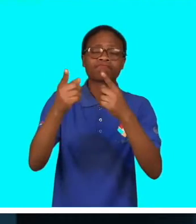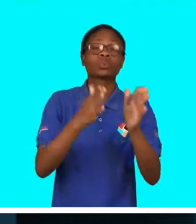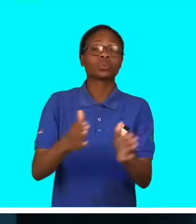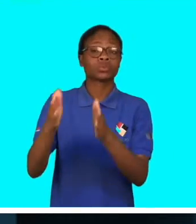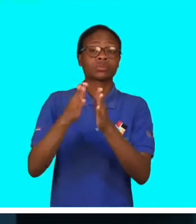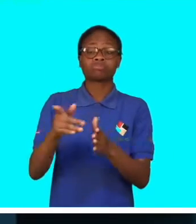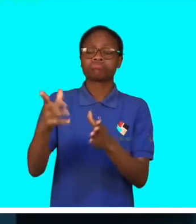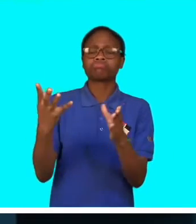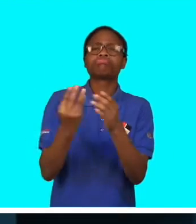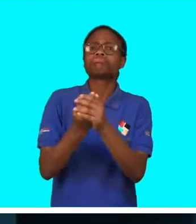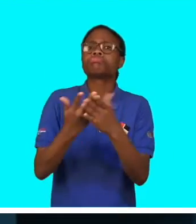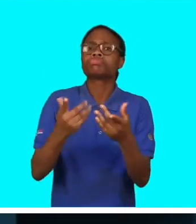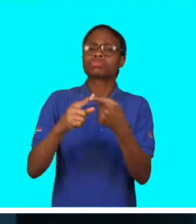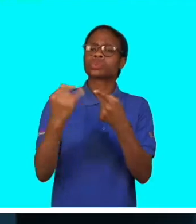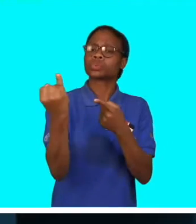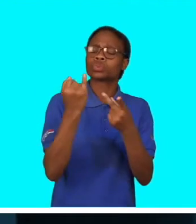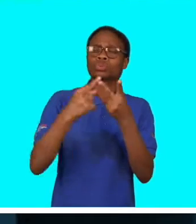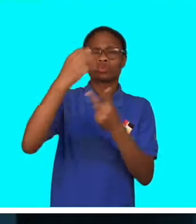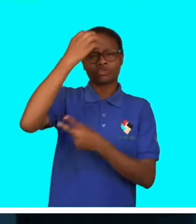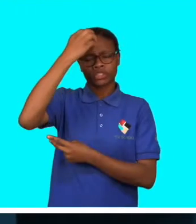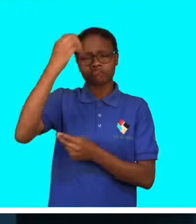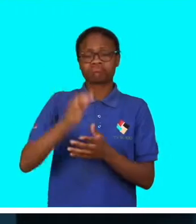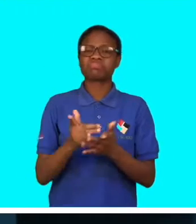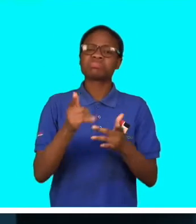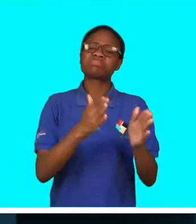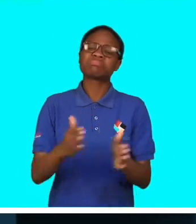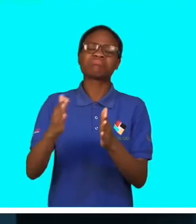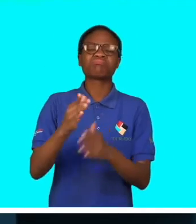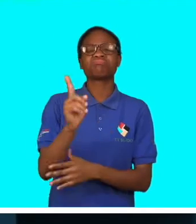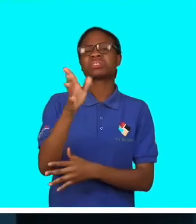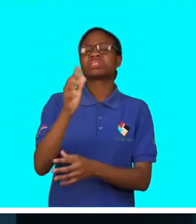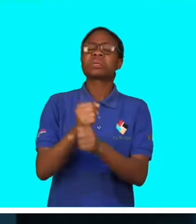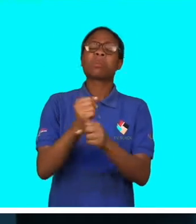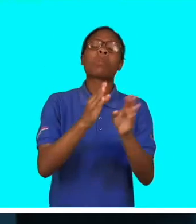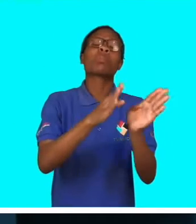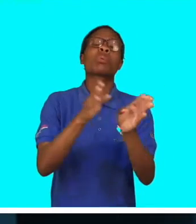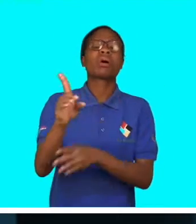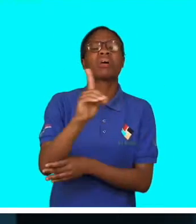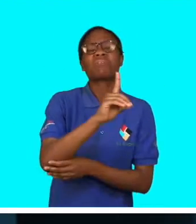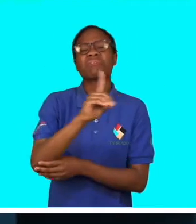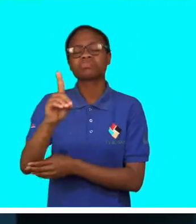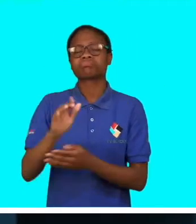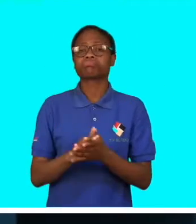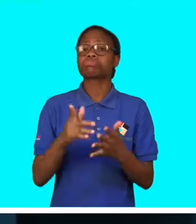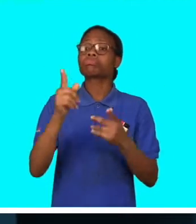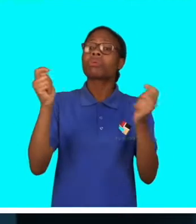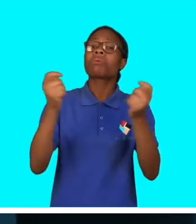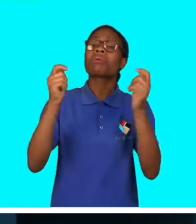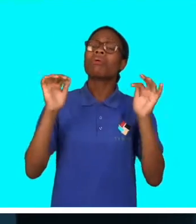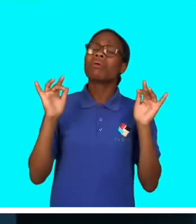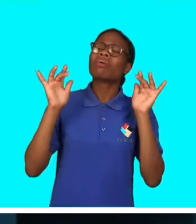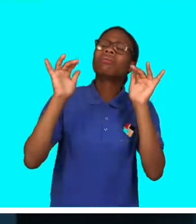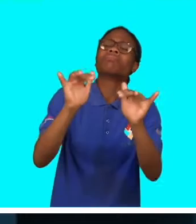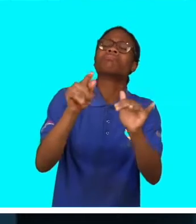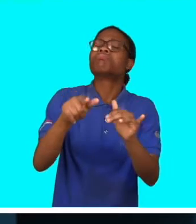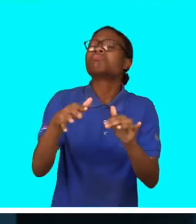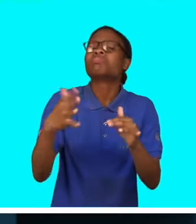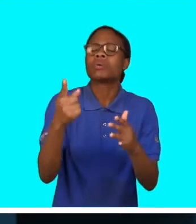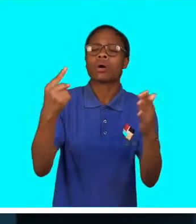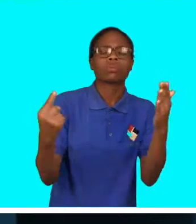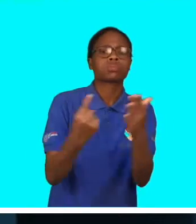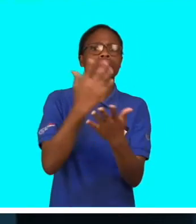Para fazer face a esta situação, a TV Surdo organizou um debate em que juntou instituições do governo e